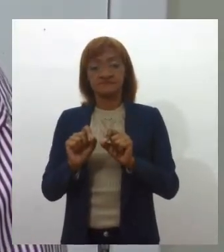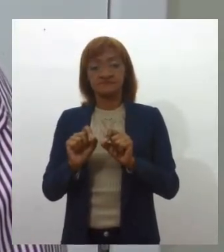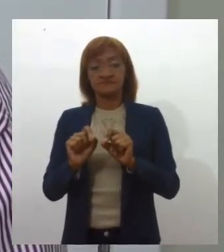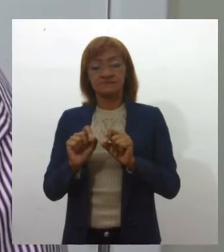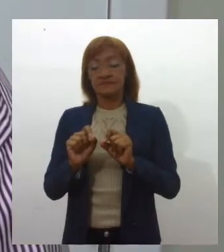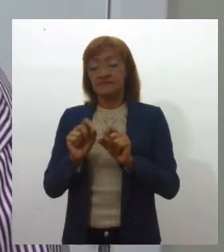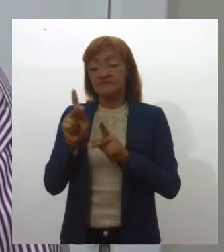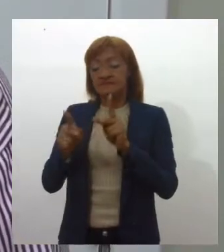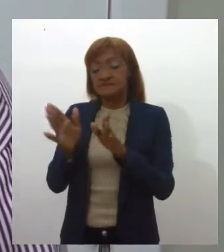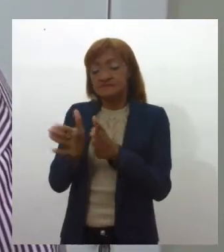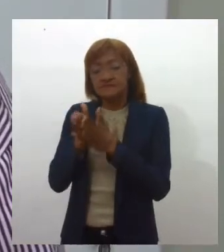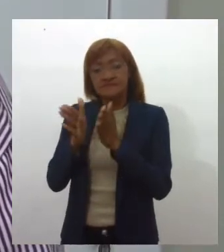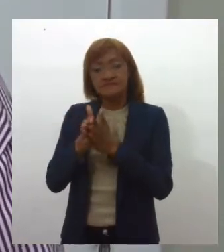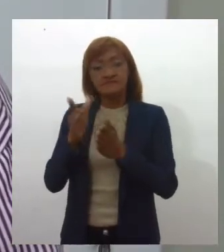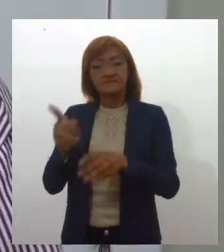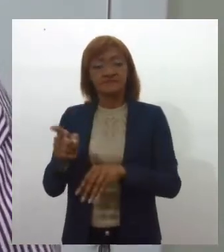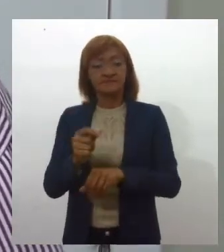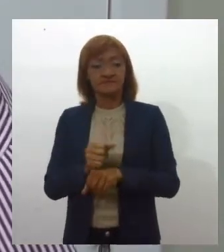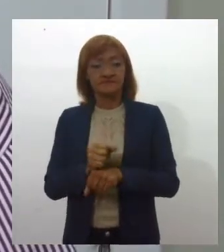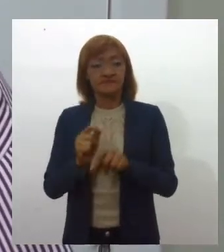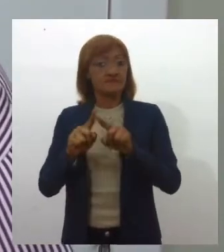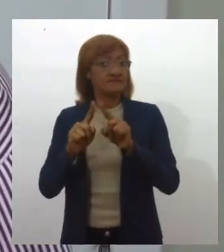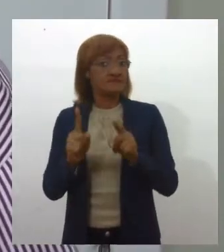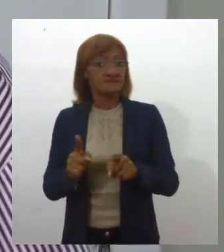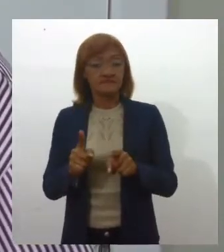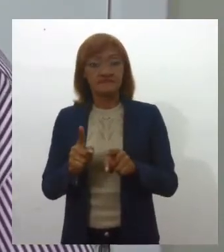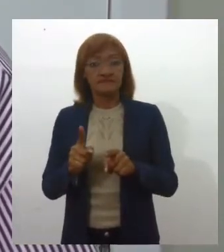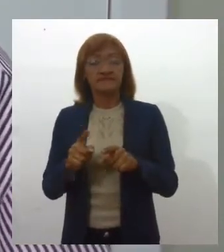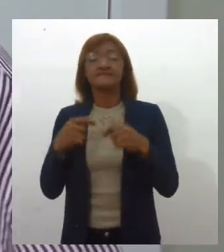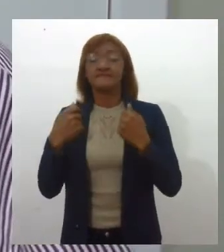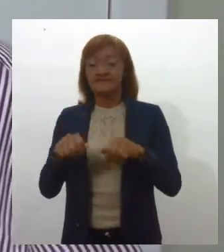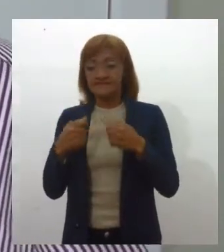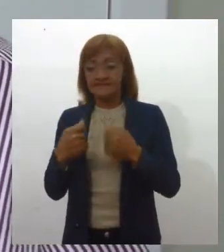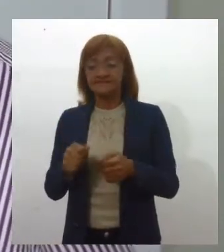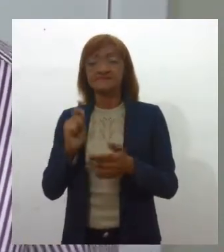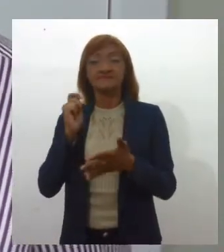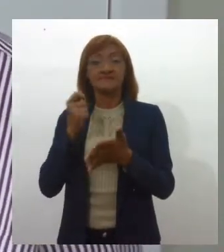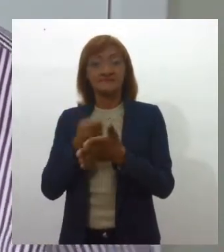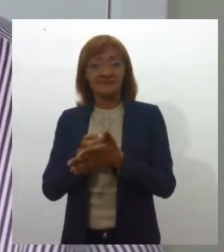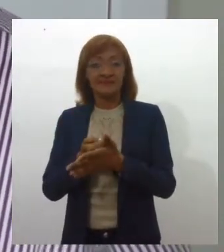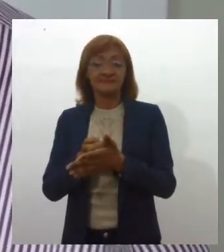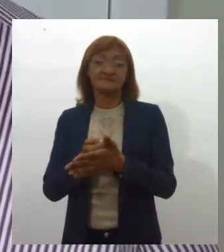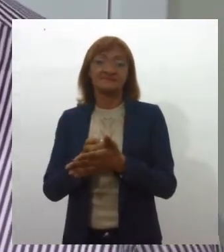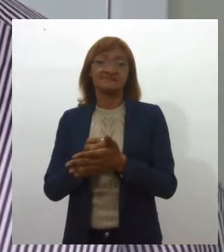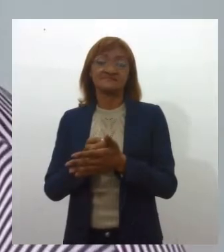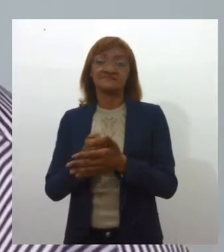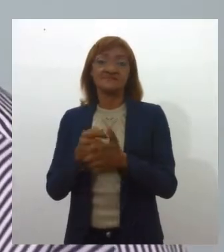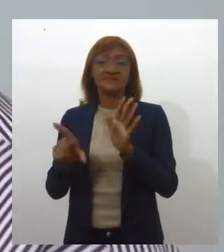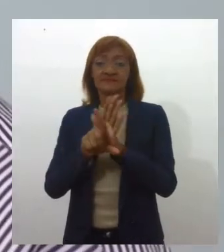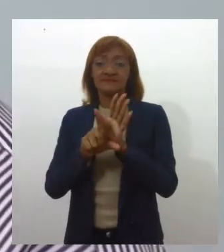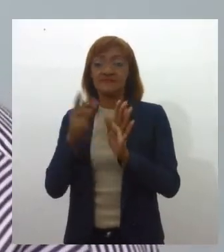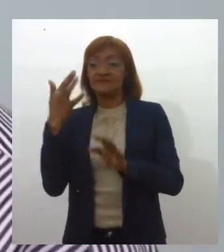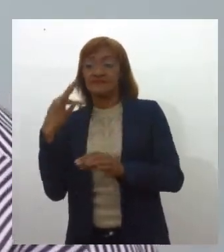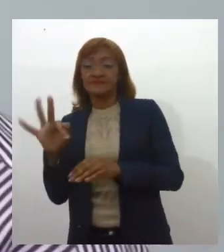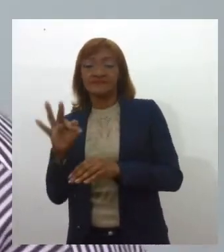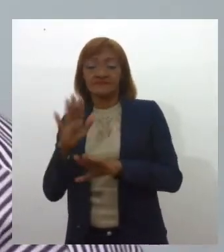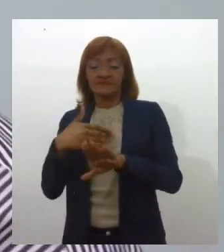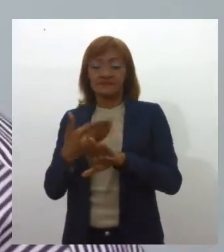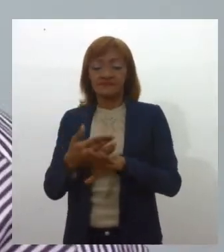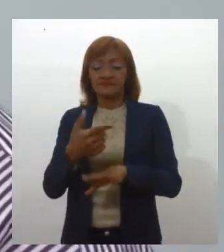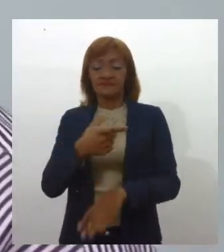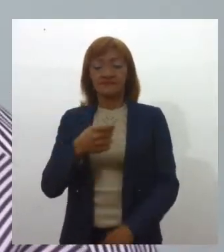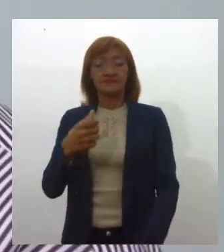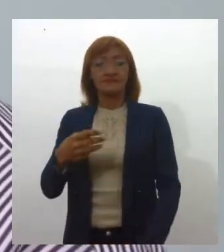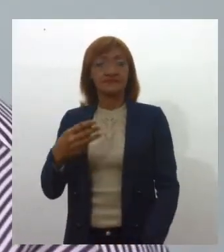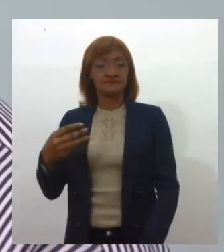pobres, mas o ADESO não pode deixar de cobrar a taxa de rede de esgoto, não pode, isso é lei federal. que até o ano